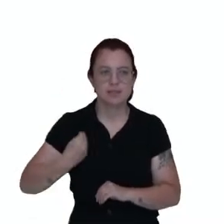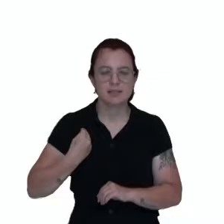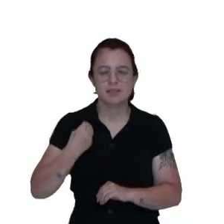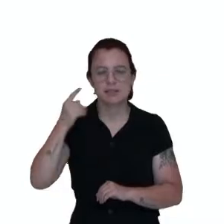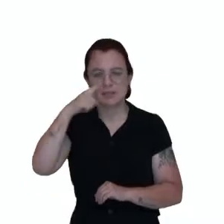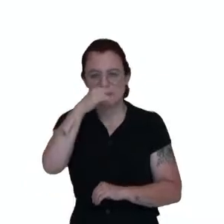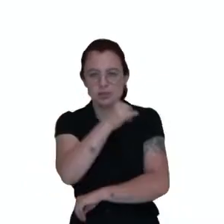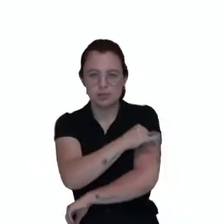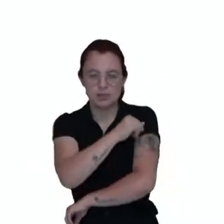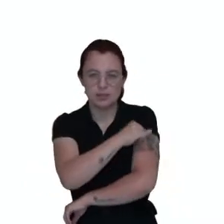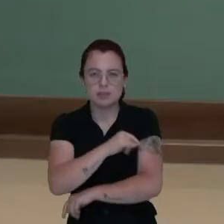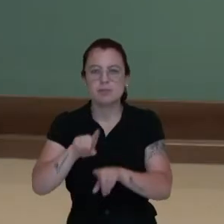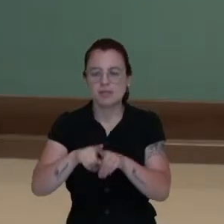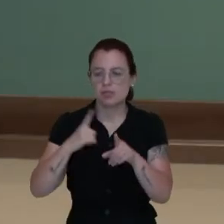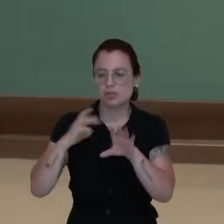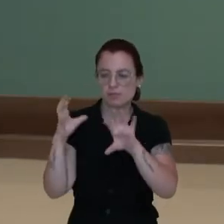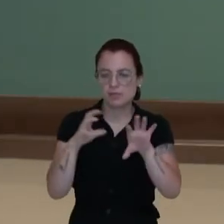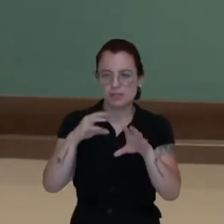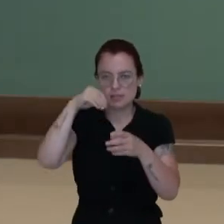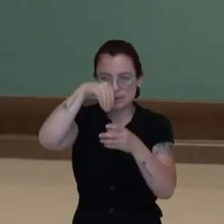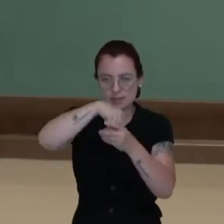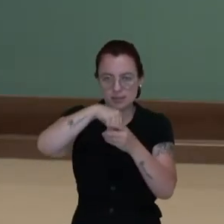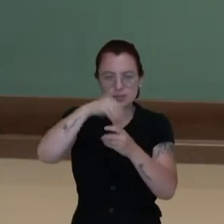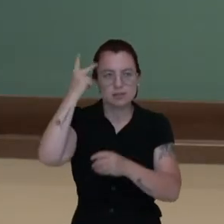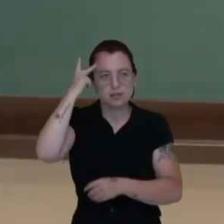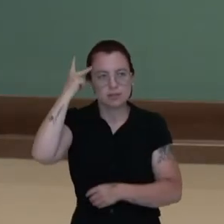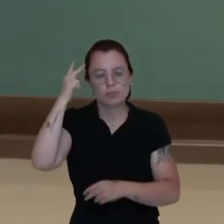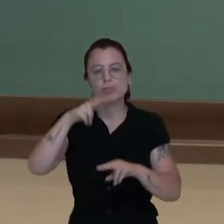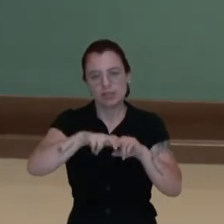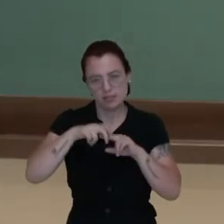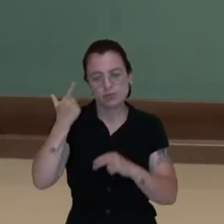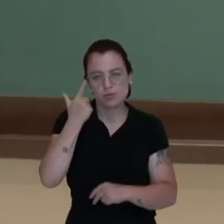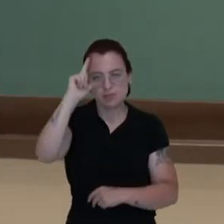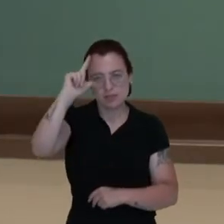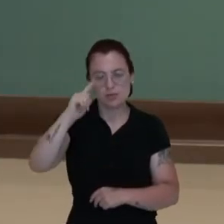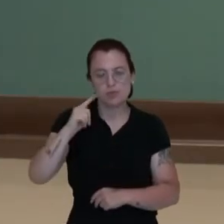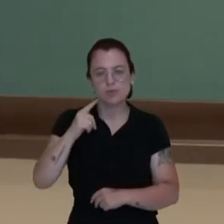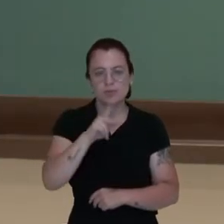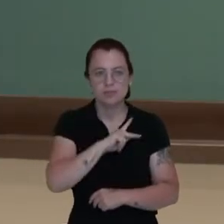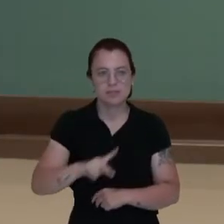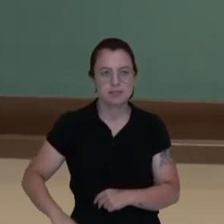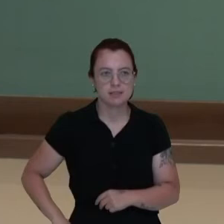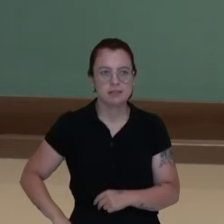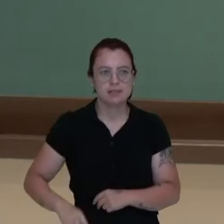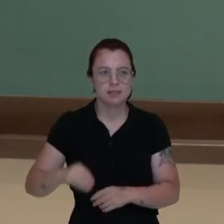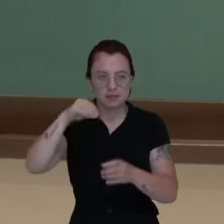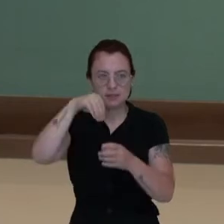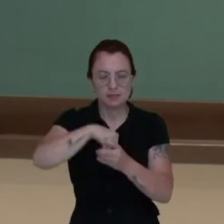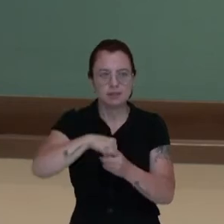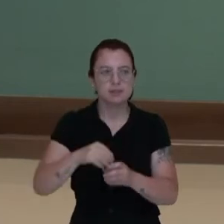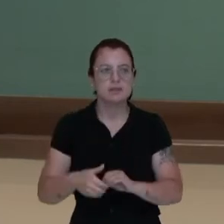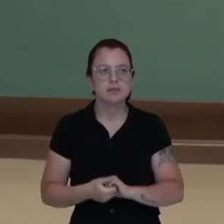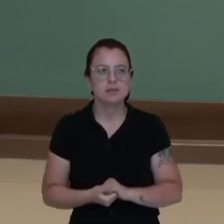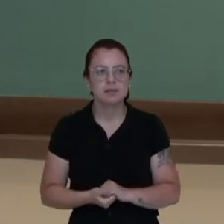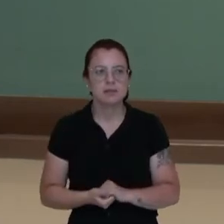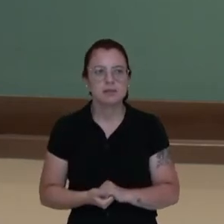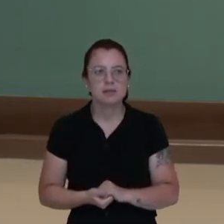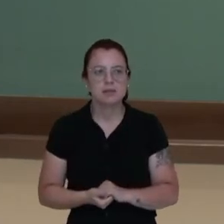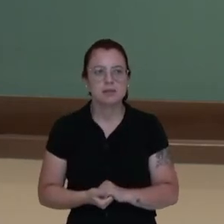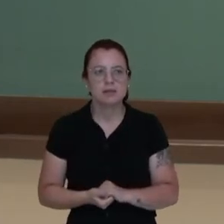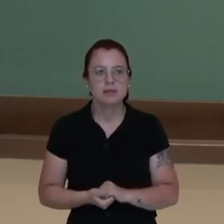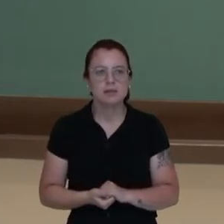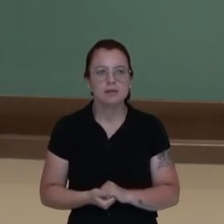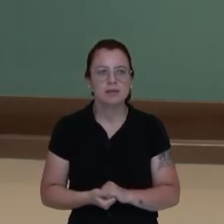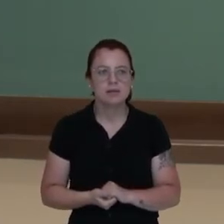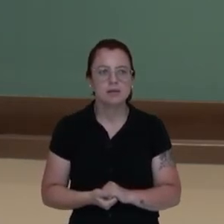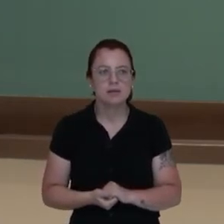mas ele tinha toda uma influência dentro da política paulista, por isso conseguiu ascender dentro da política do café com leite. O